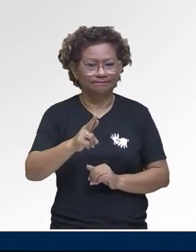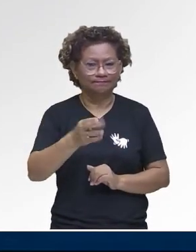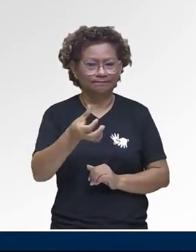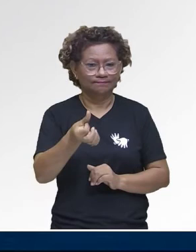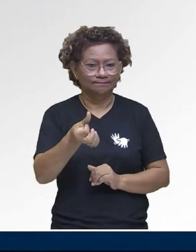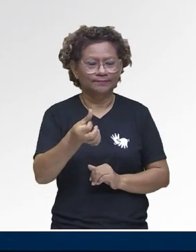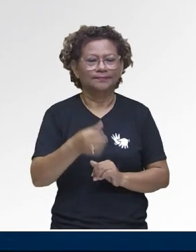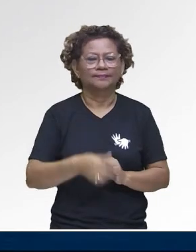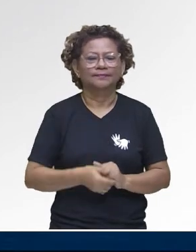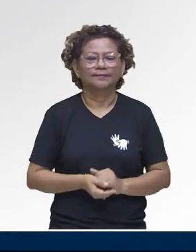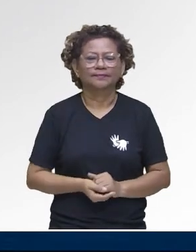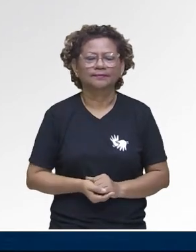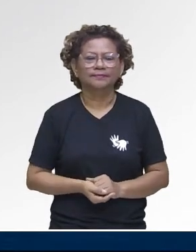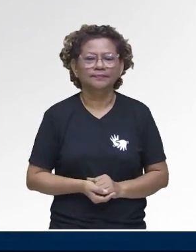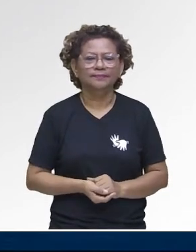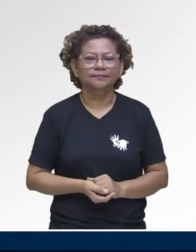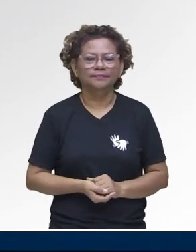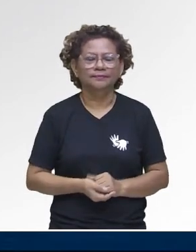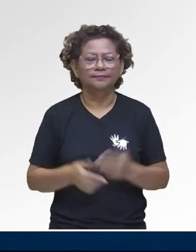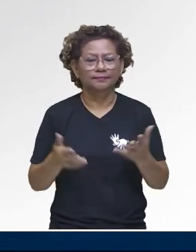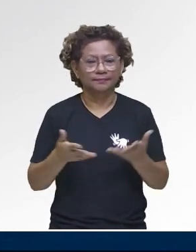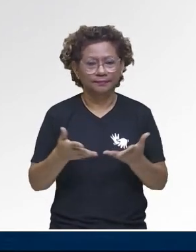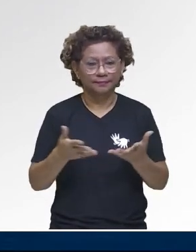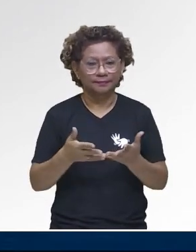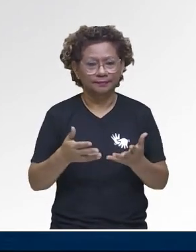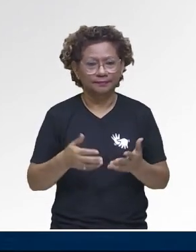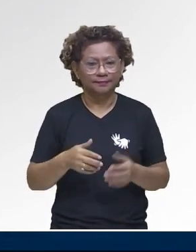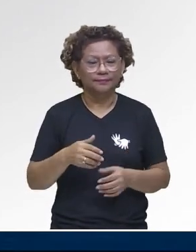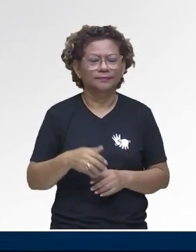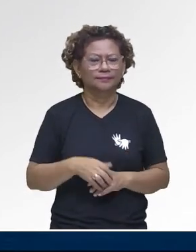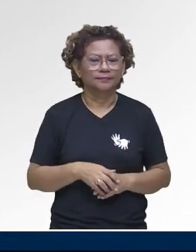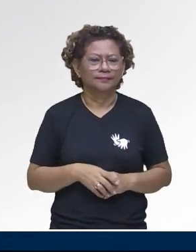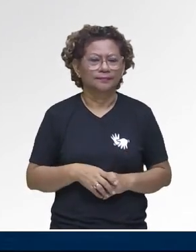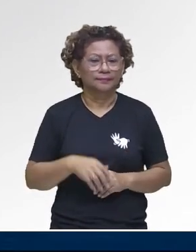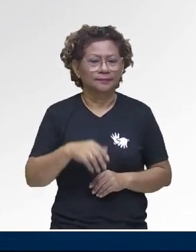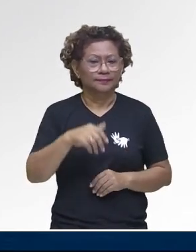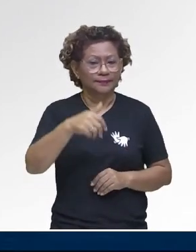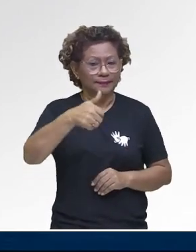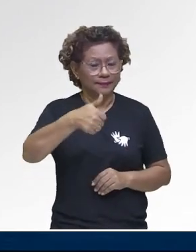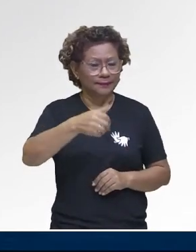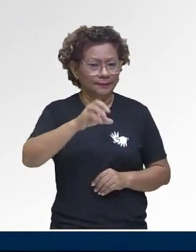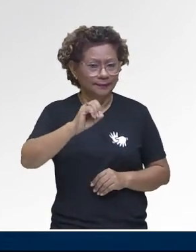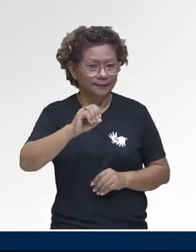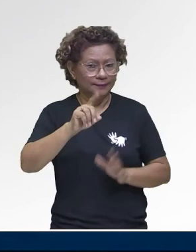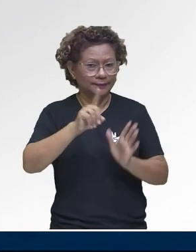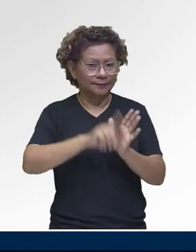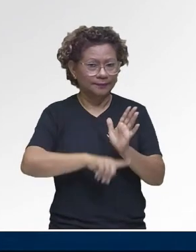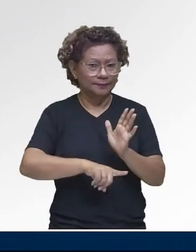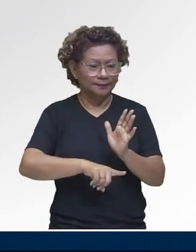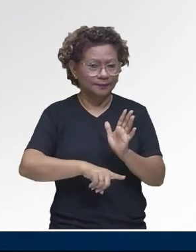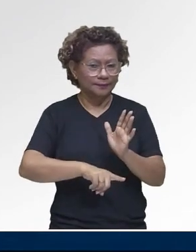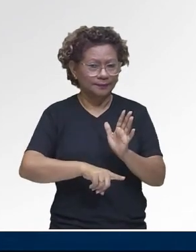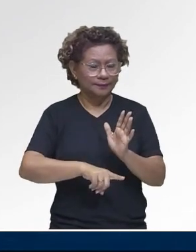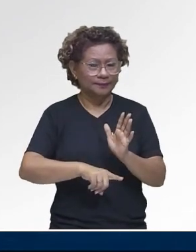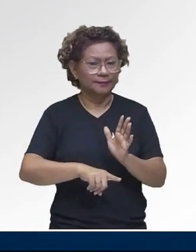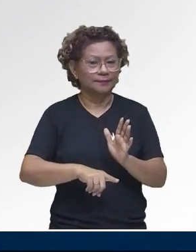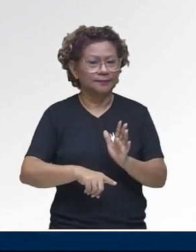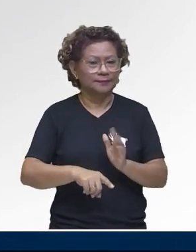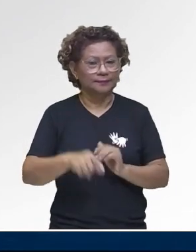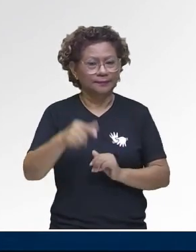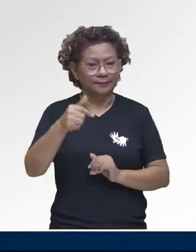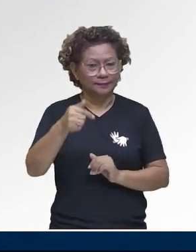decimal. 10 agora menos 8 vai dar 2. Devolvo